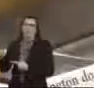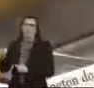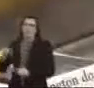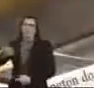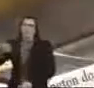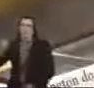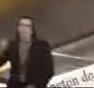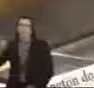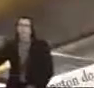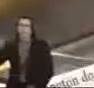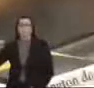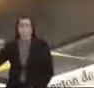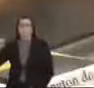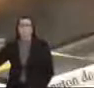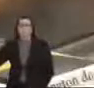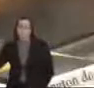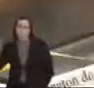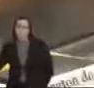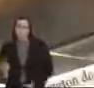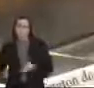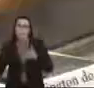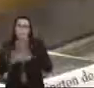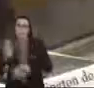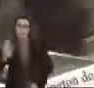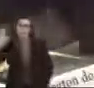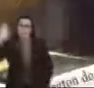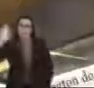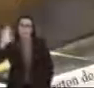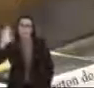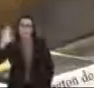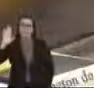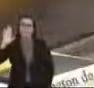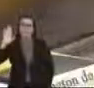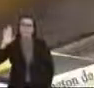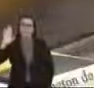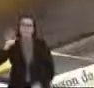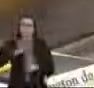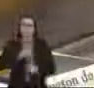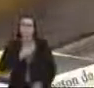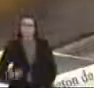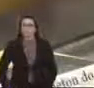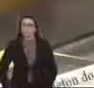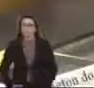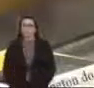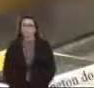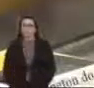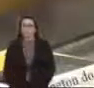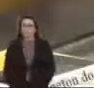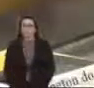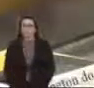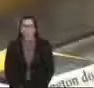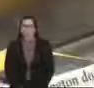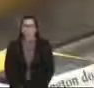vereadores e já ter anunciado que provavelmente fará oposição ao governo do estado. Então,